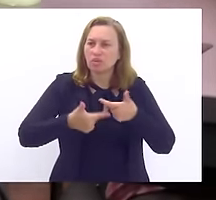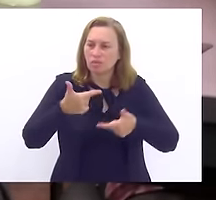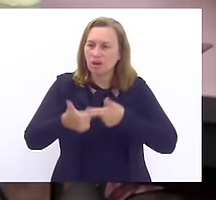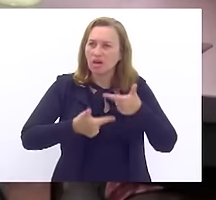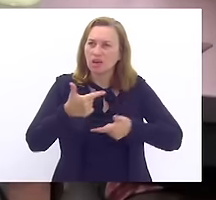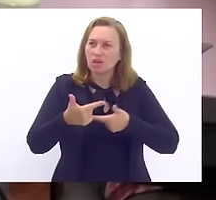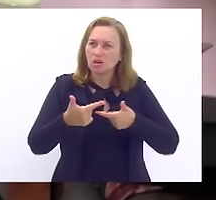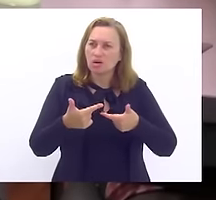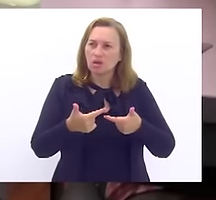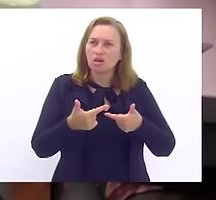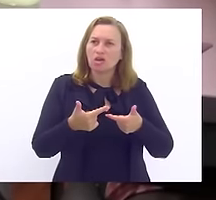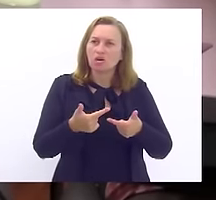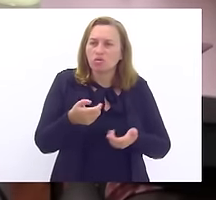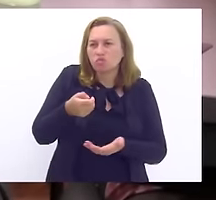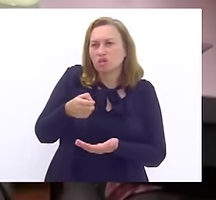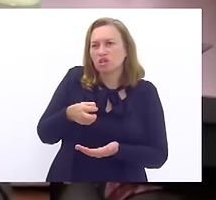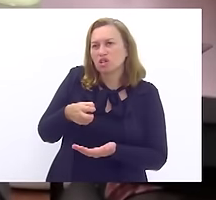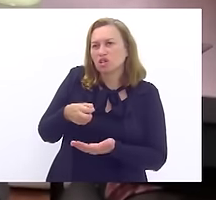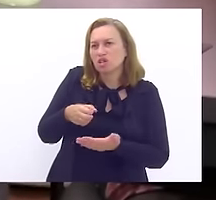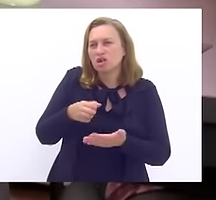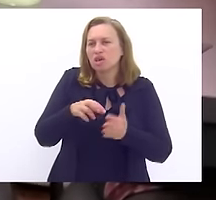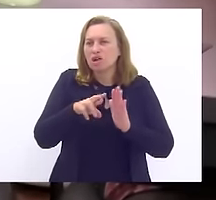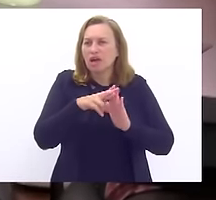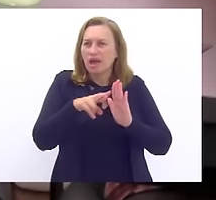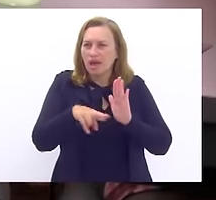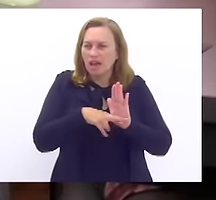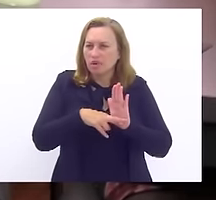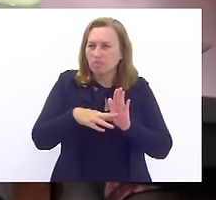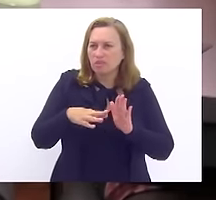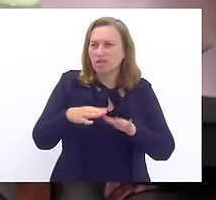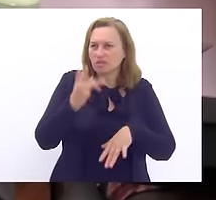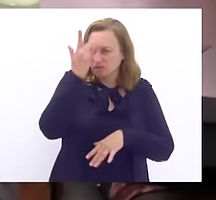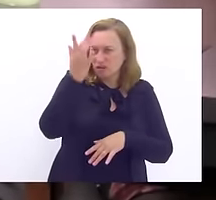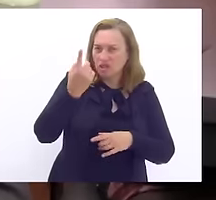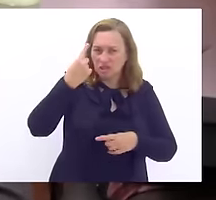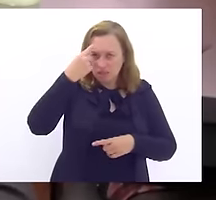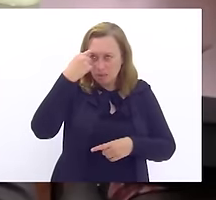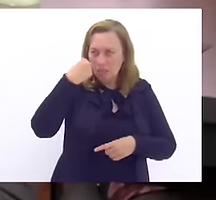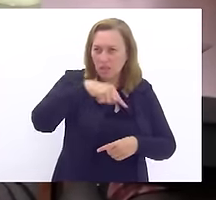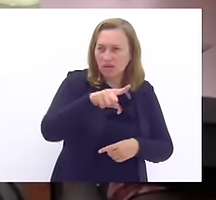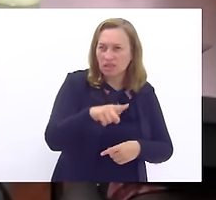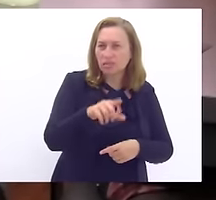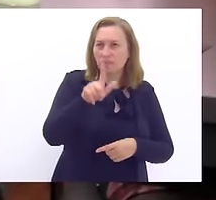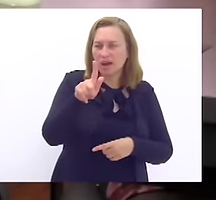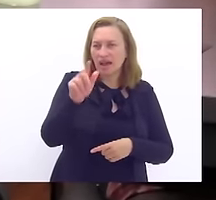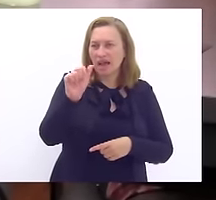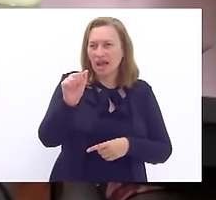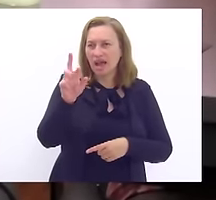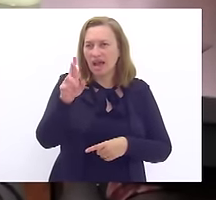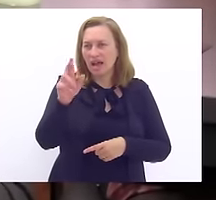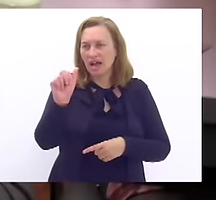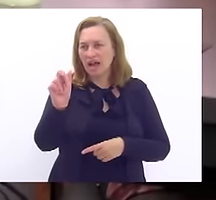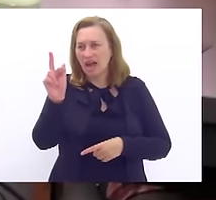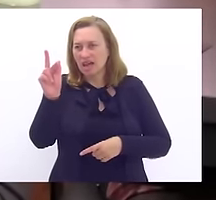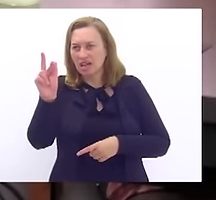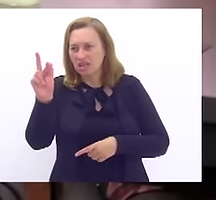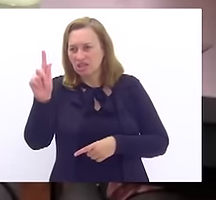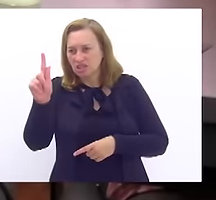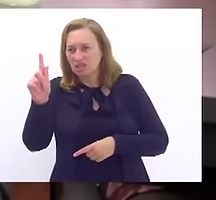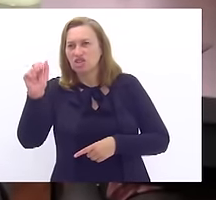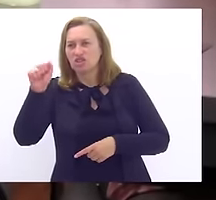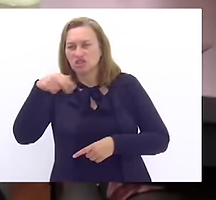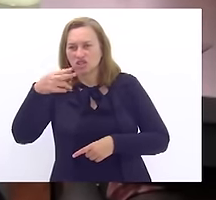ônibus uma medida mais grave a gente manda esse ônibus para garagem para regularizar a questão às vezes é um pneu eh